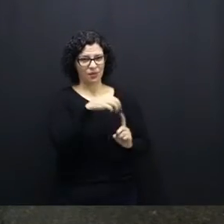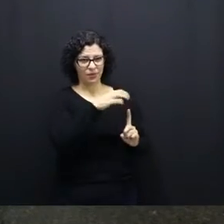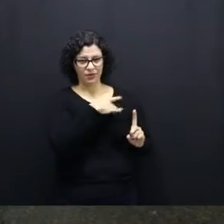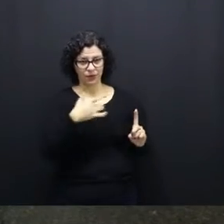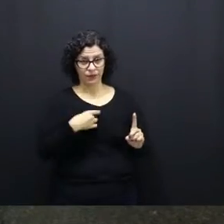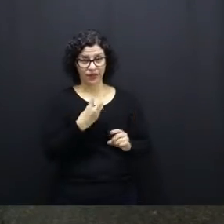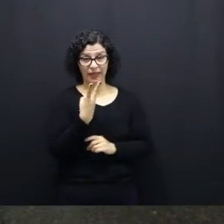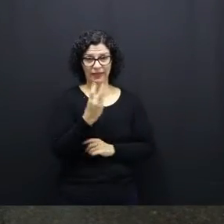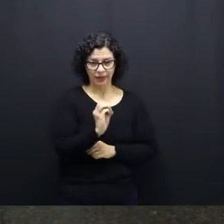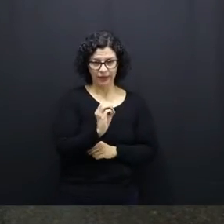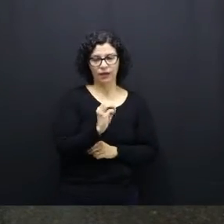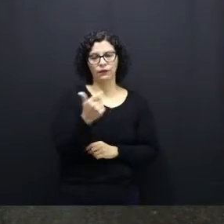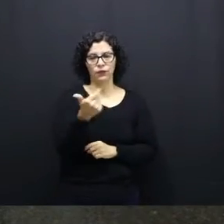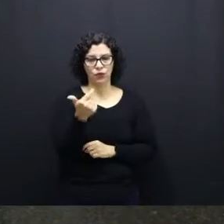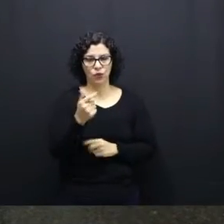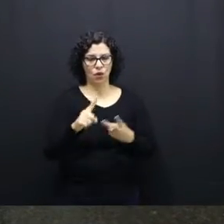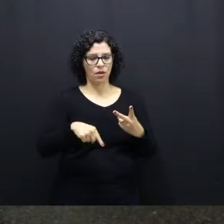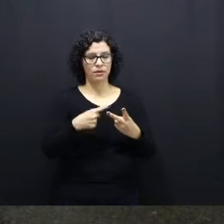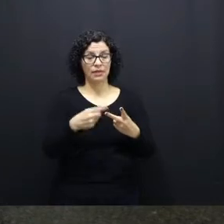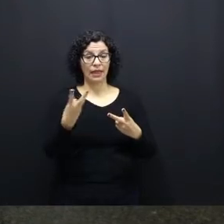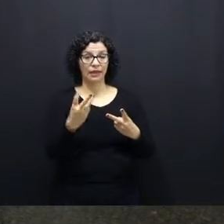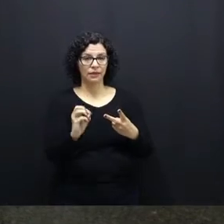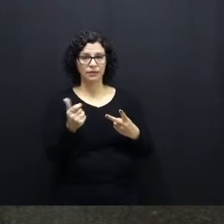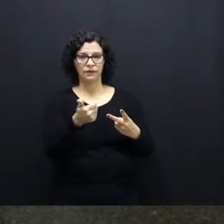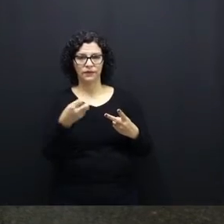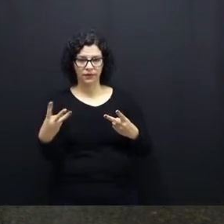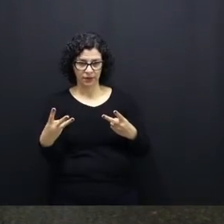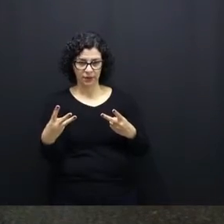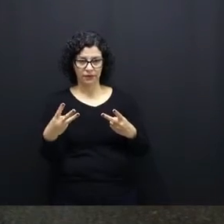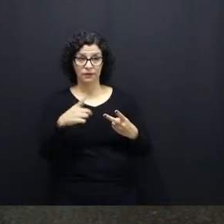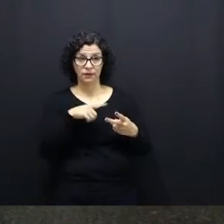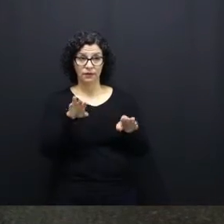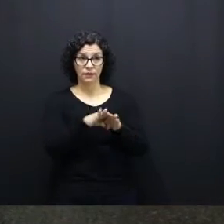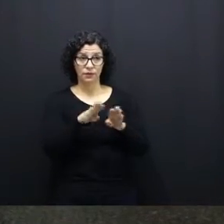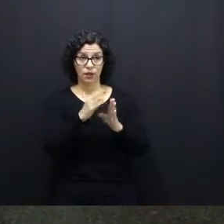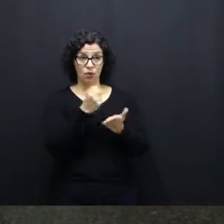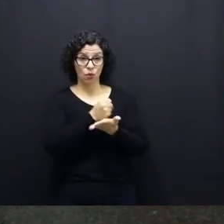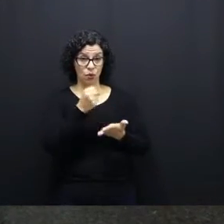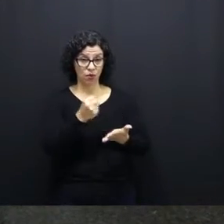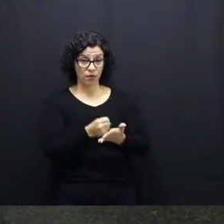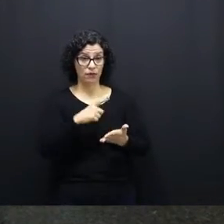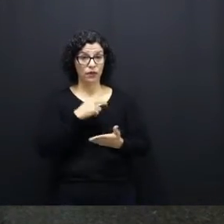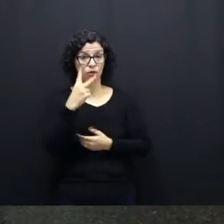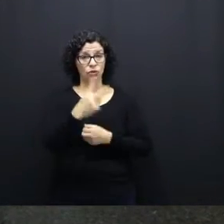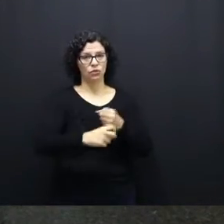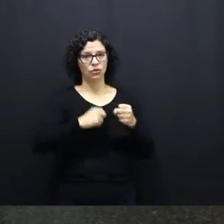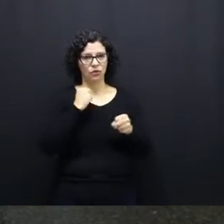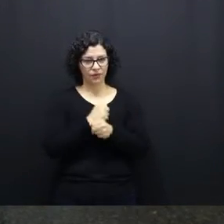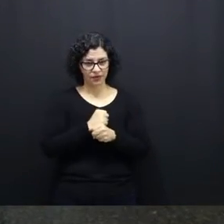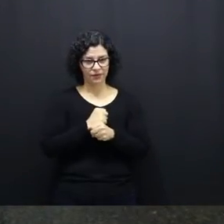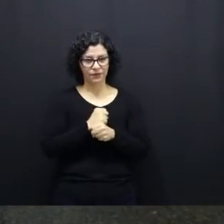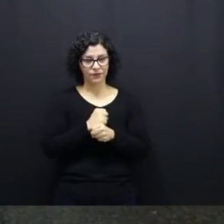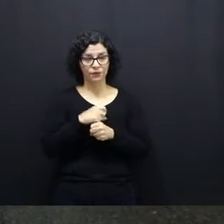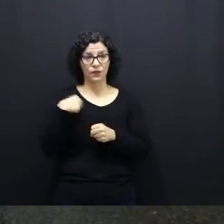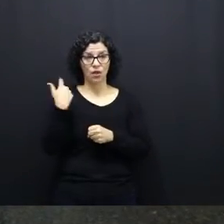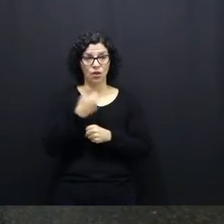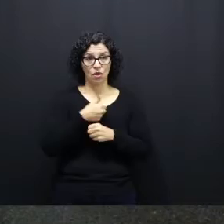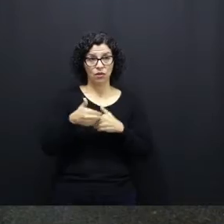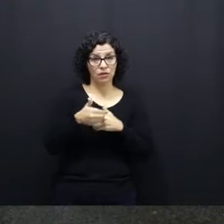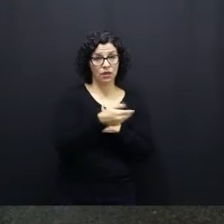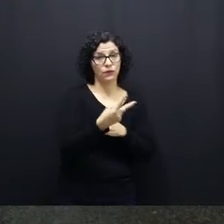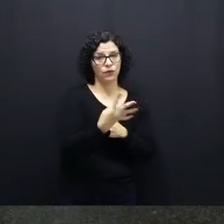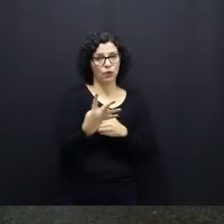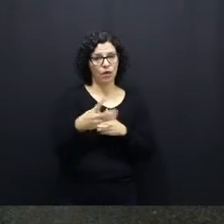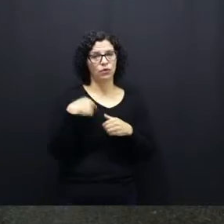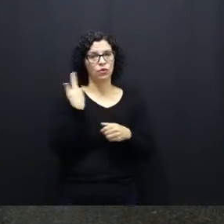em 2022 mais 30 médicos em 2023 o contrato são por dois anos Então a partir de dois